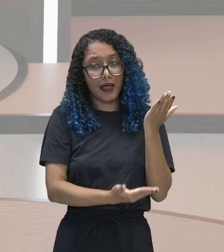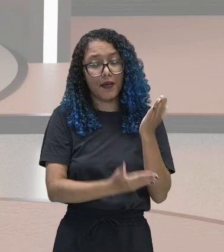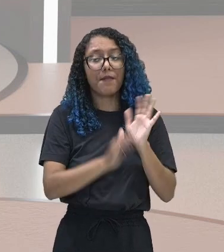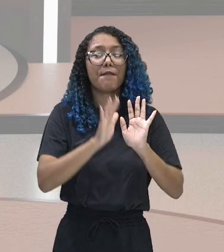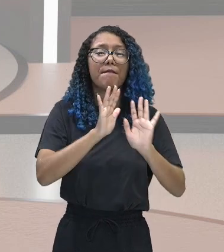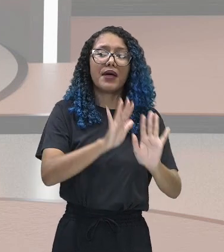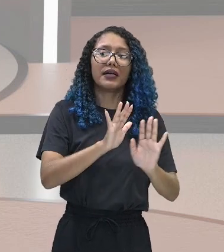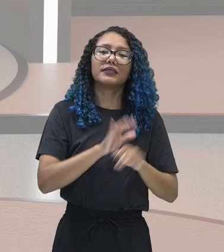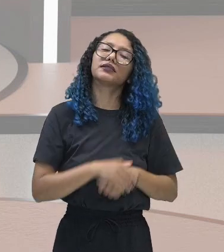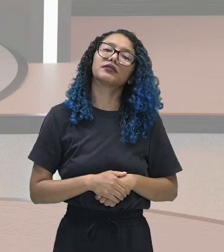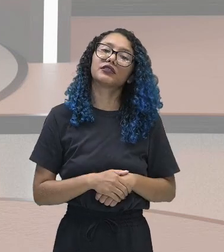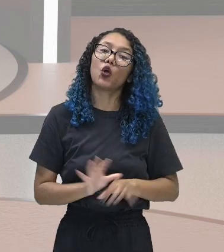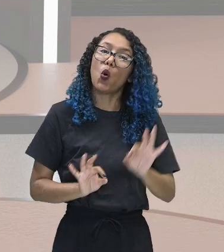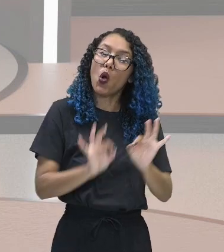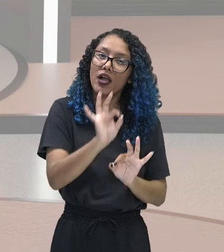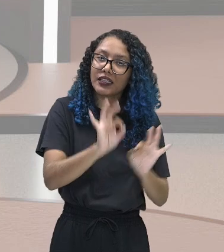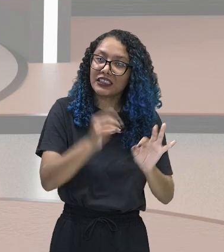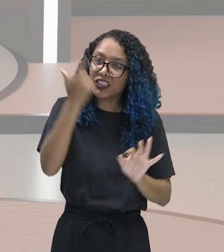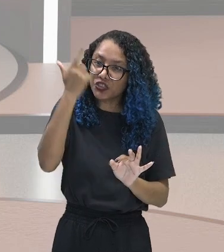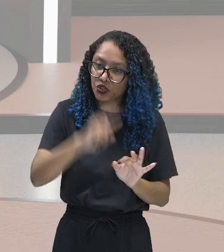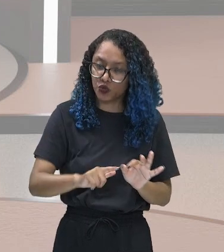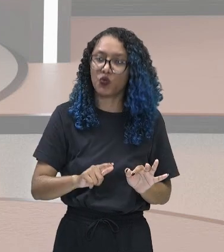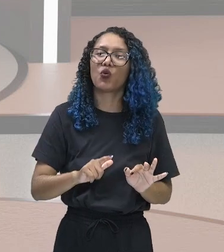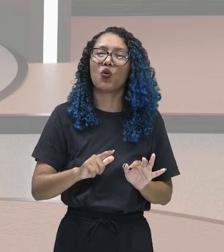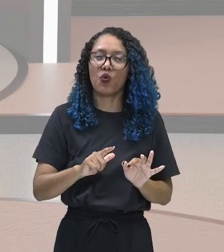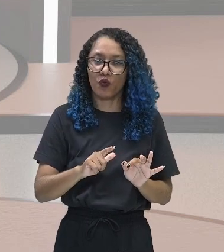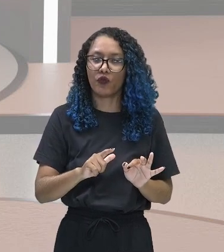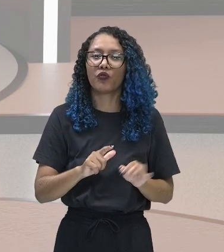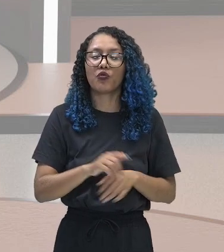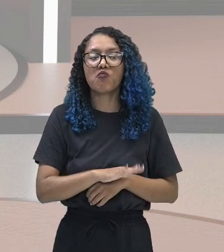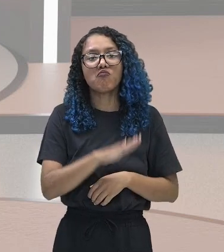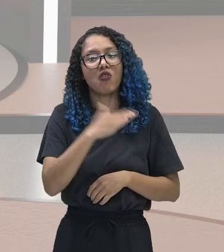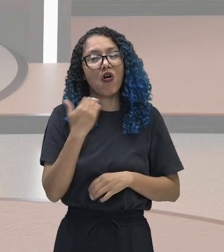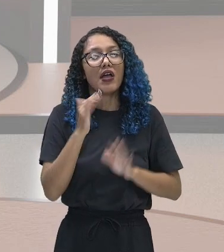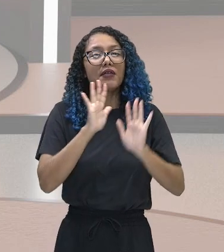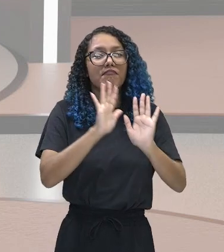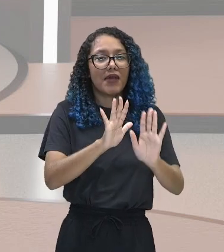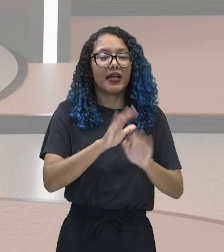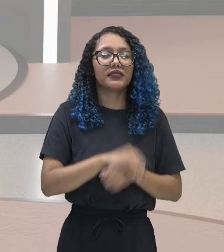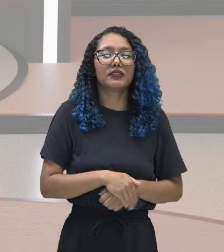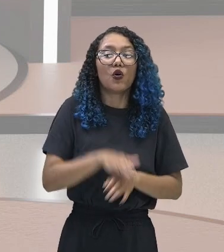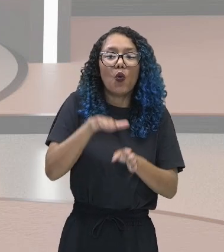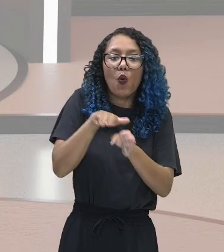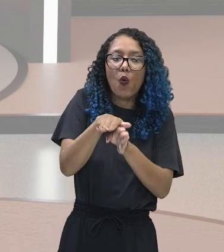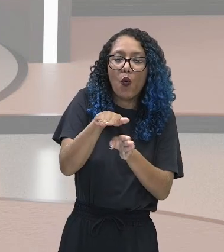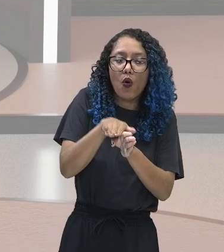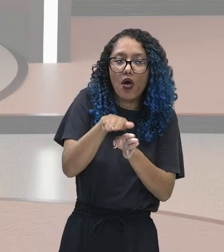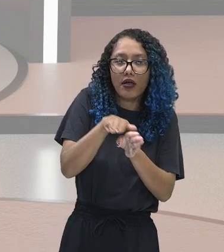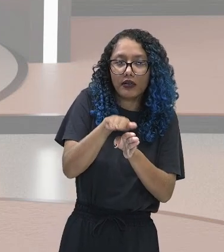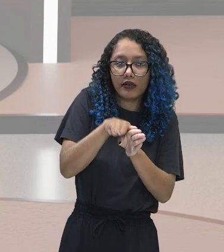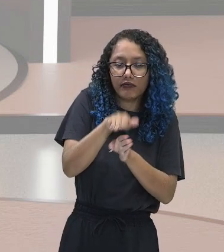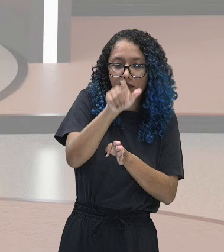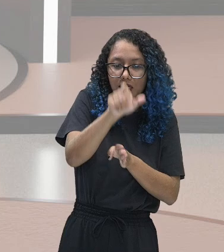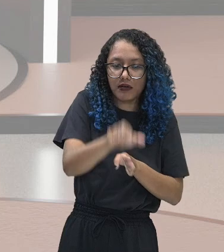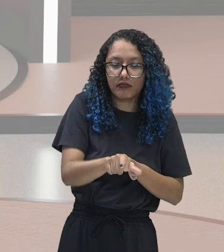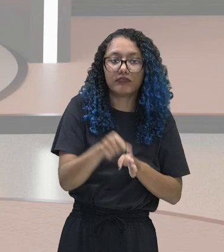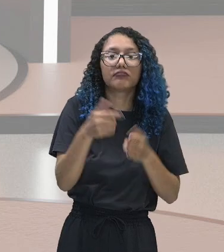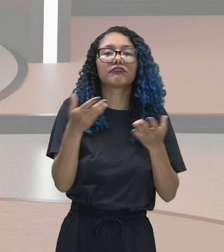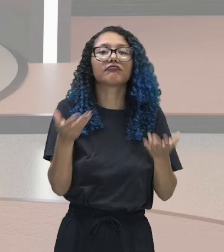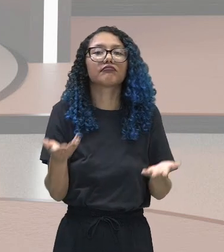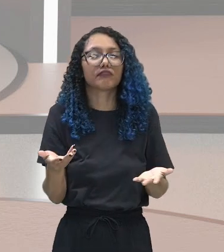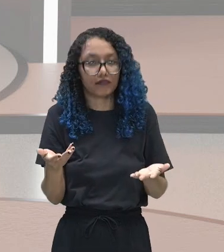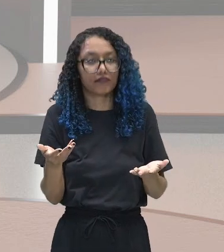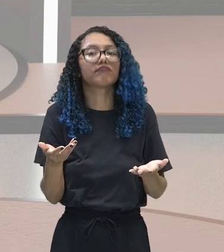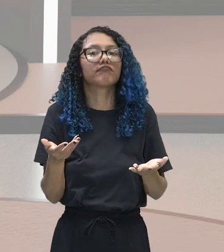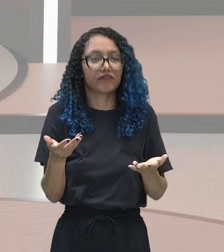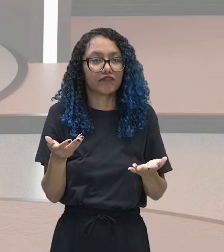vai fazer? Ele vai voltar lá, né? Ele morre, mas vai deixar o quê? Ele vai deixar, então, essa semente de